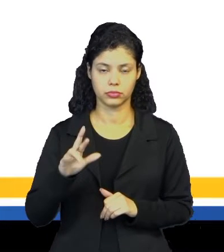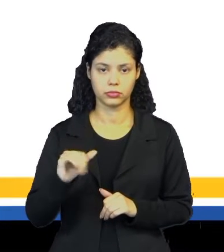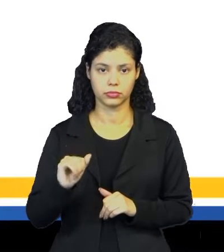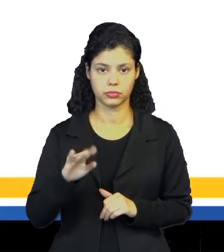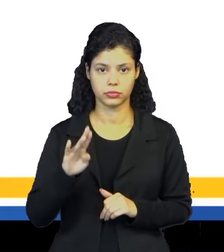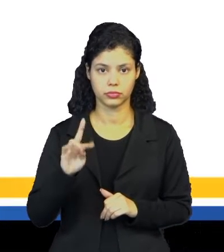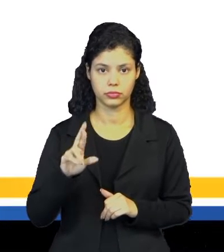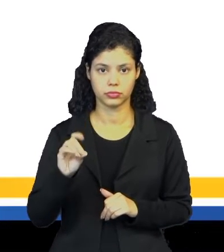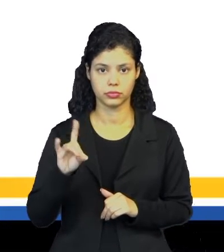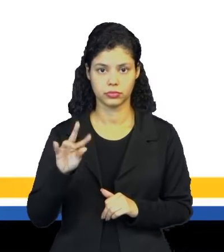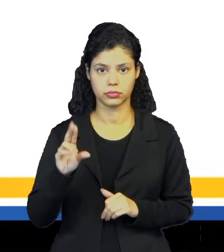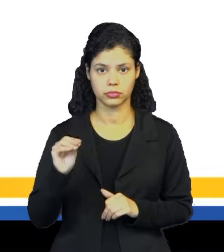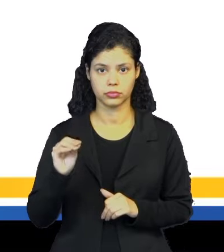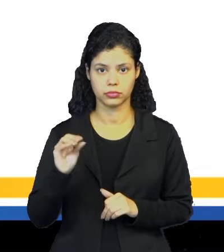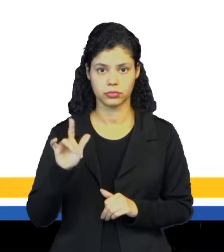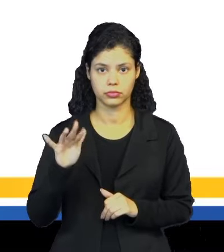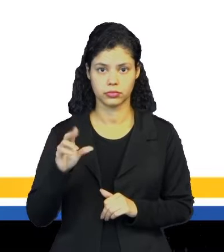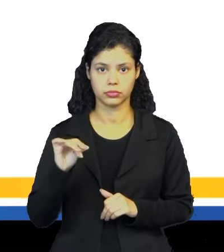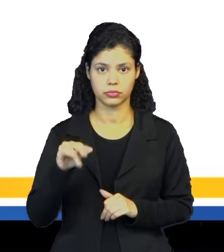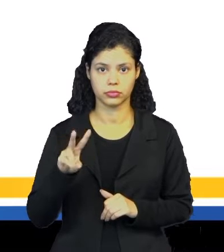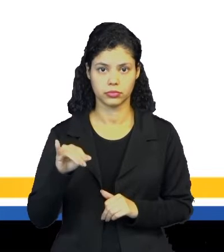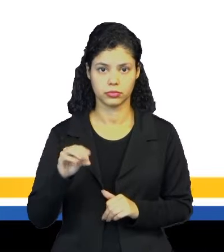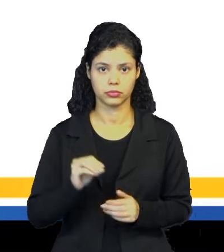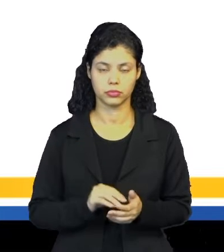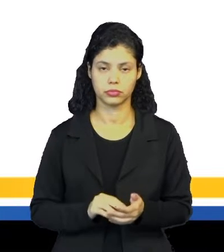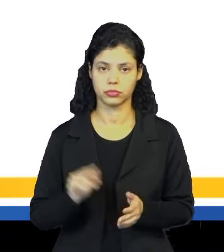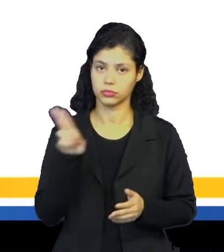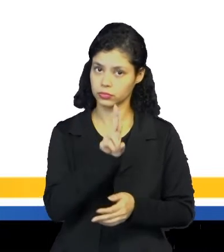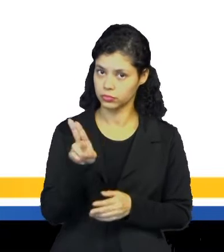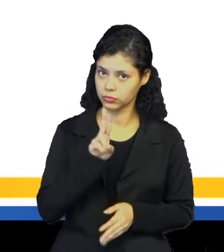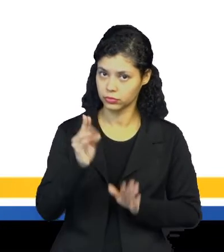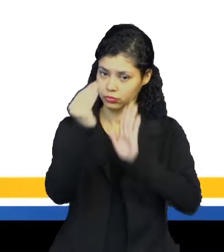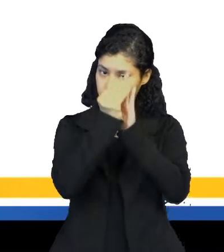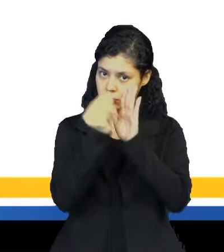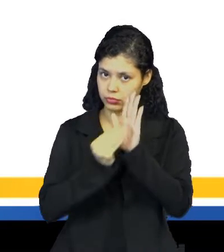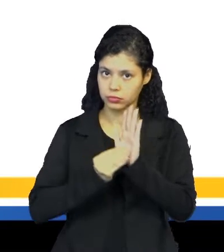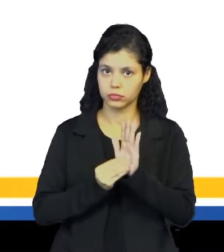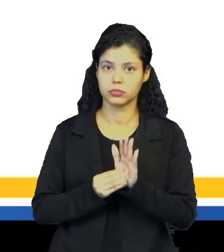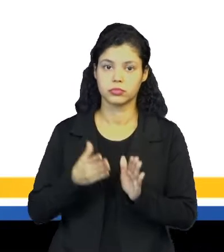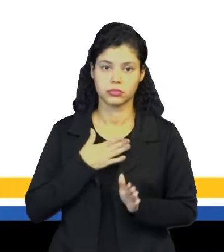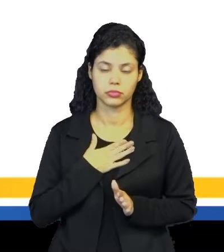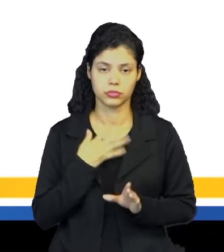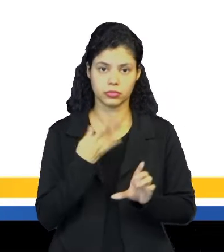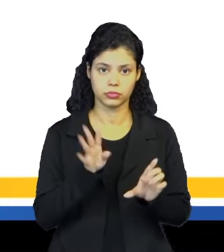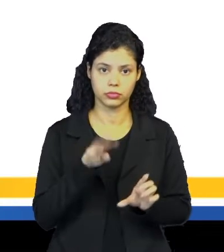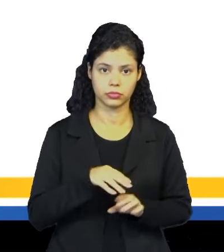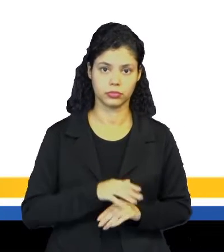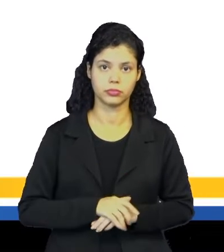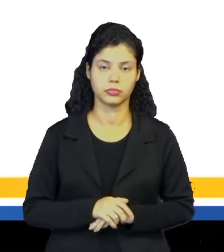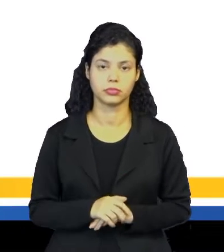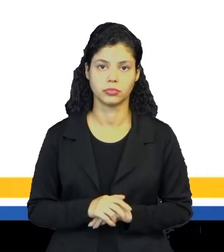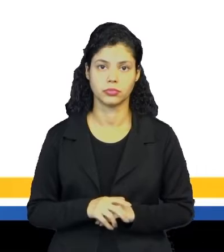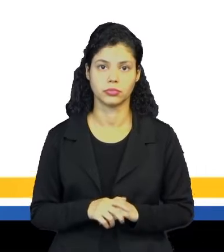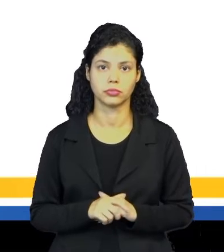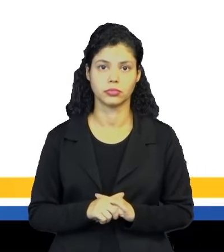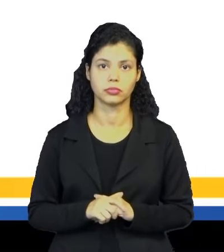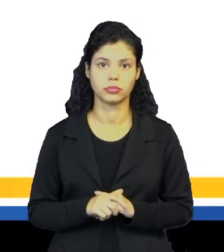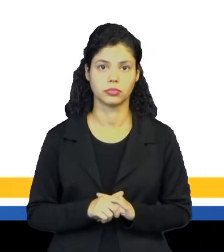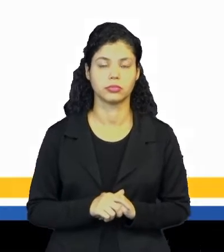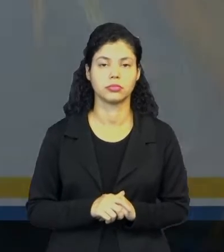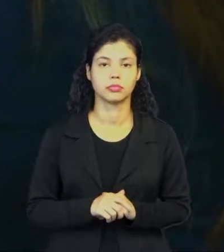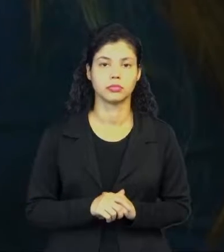Afonso, Beatriz, Débora, Elias e Ivo. São esses nomes que eu vou colocar na minha tabela. Pedro, vamos lá, colocando aqui